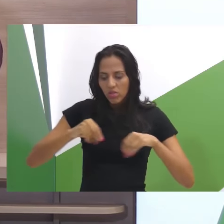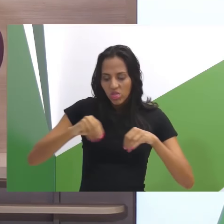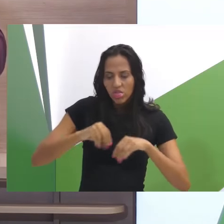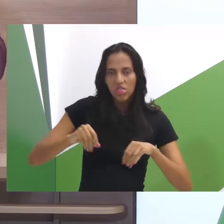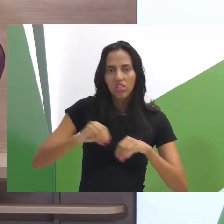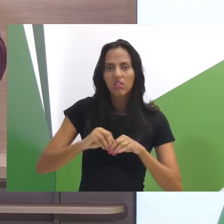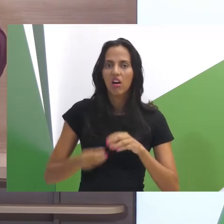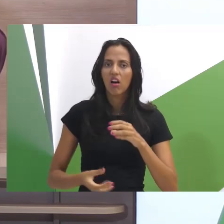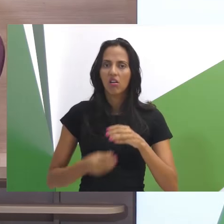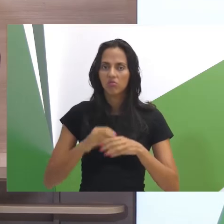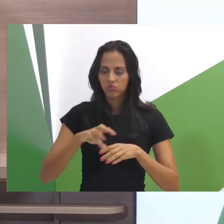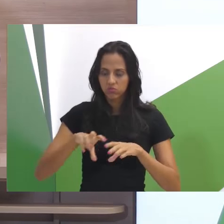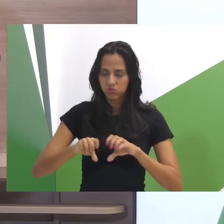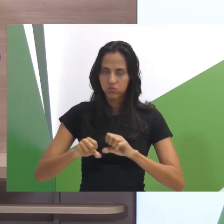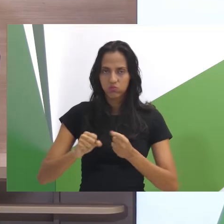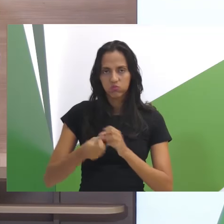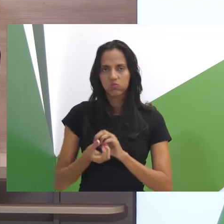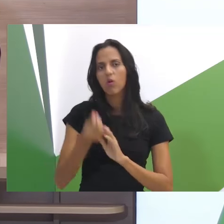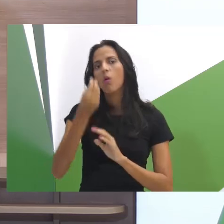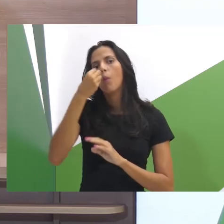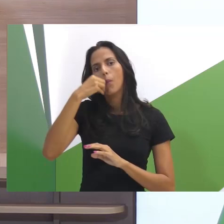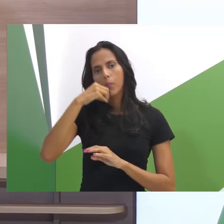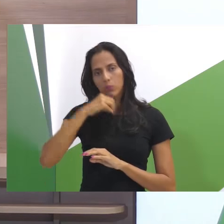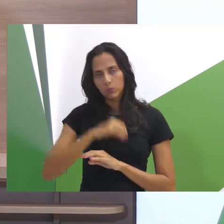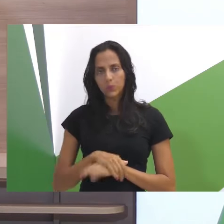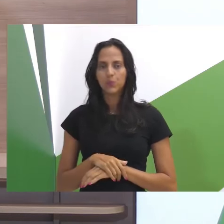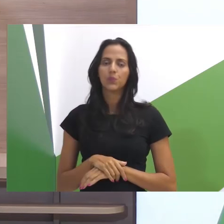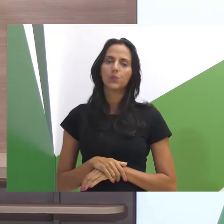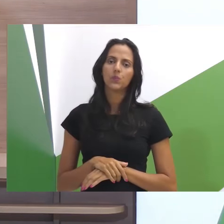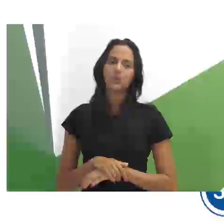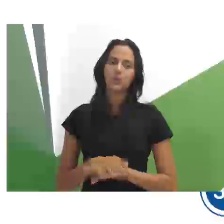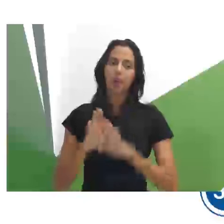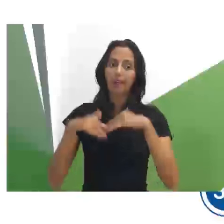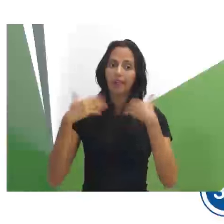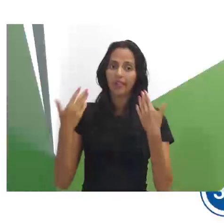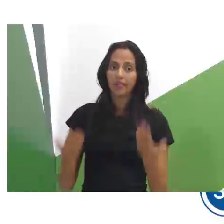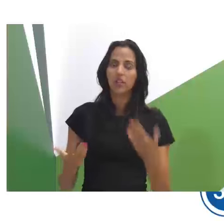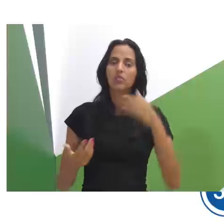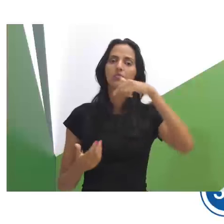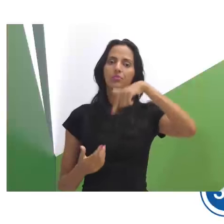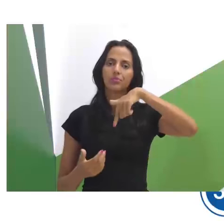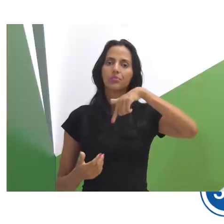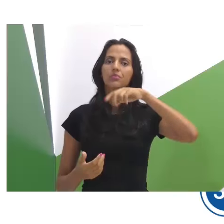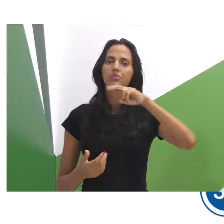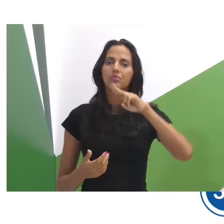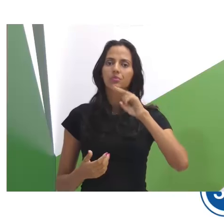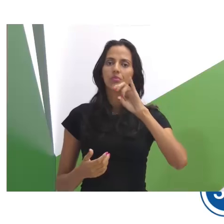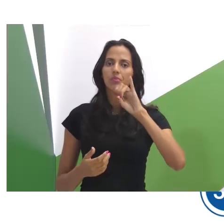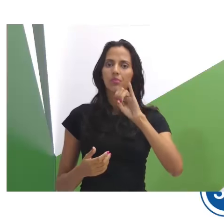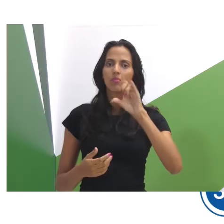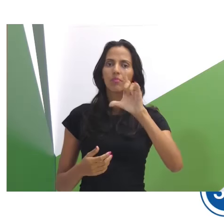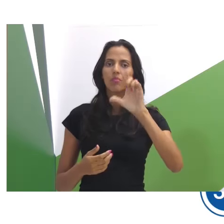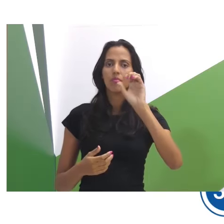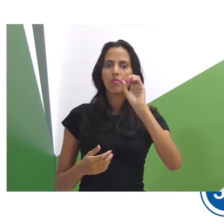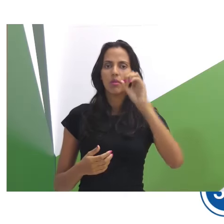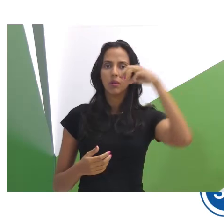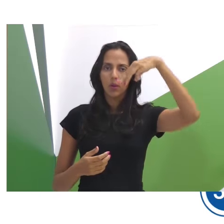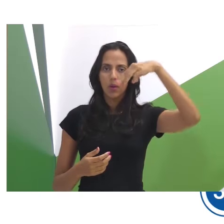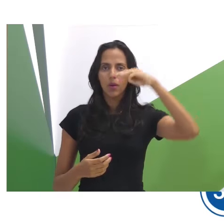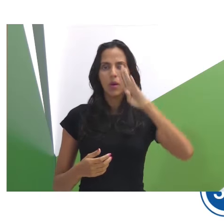e formavam os quilombos. E aí os quilombos, essa palavra quilombo, ela